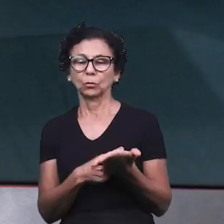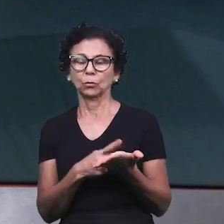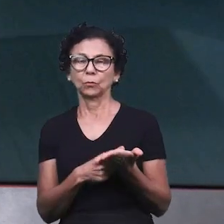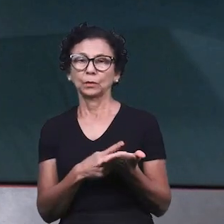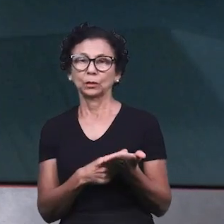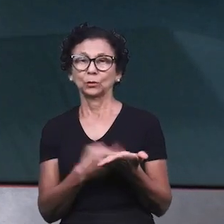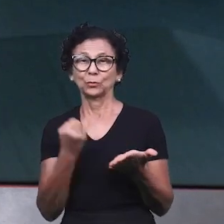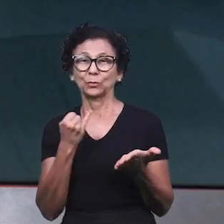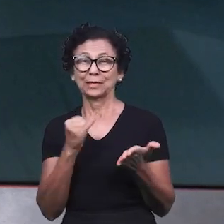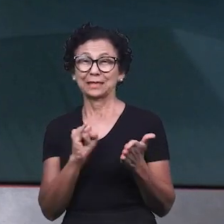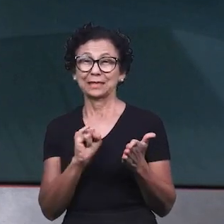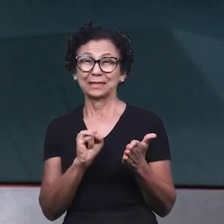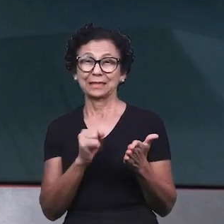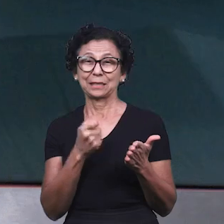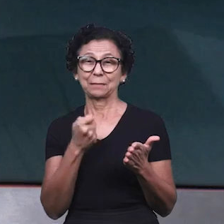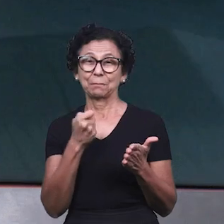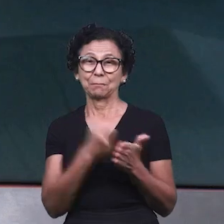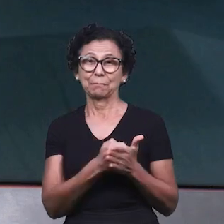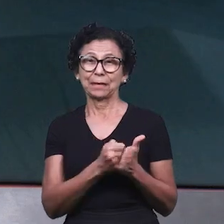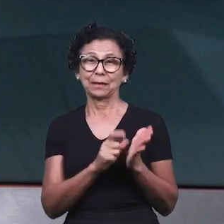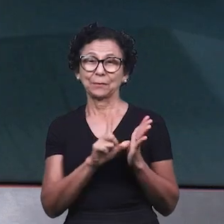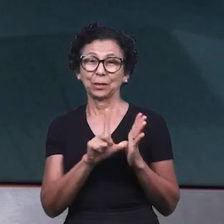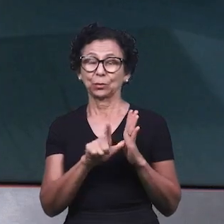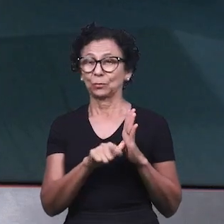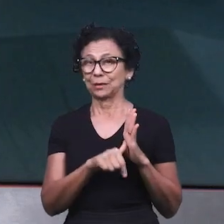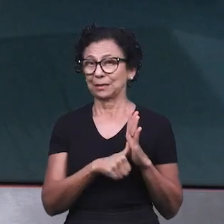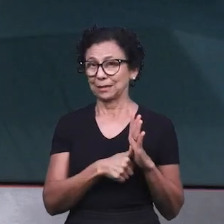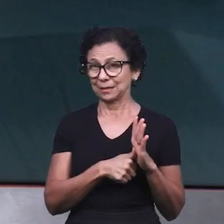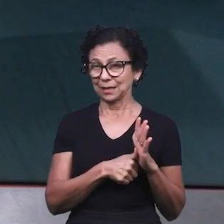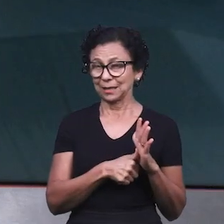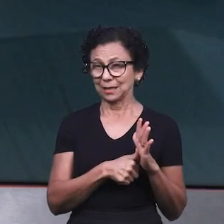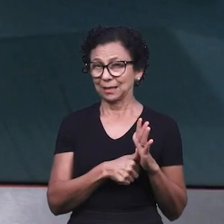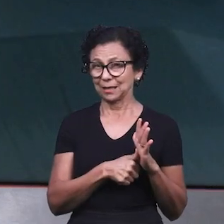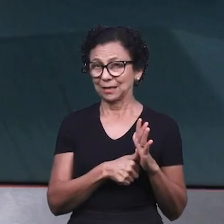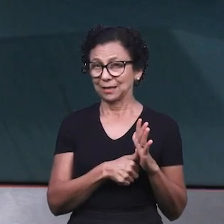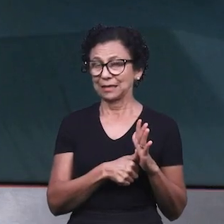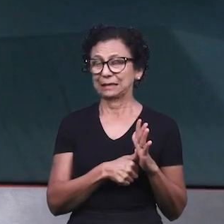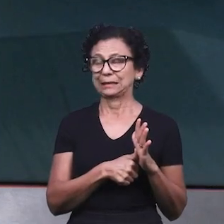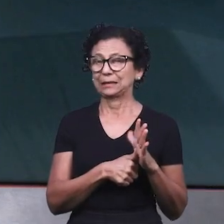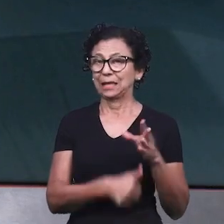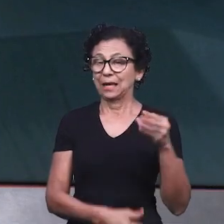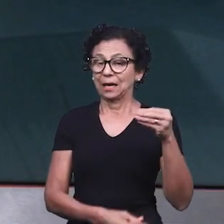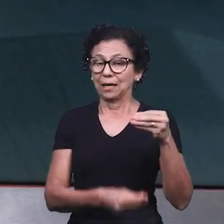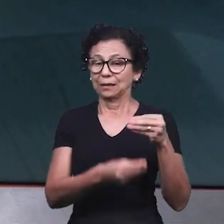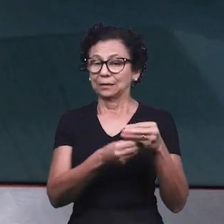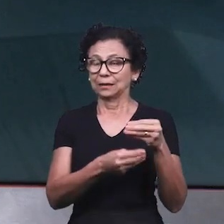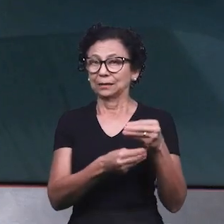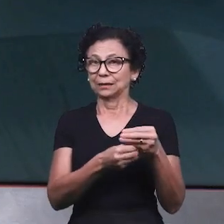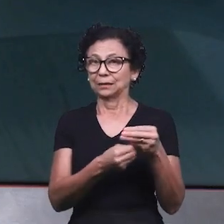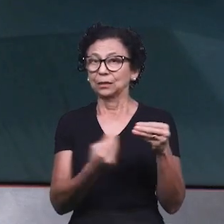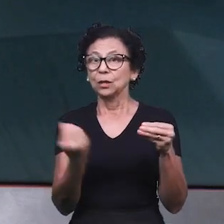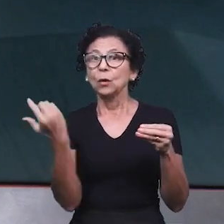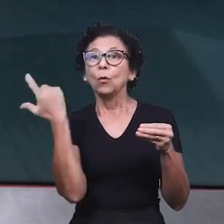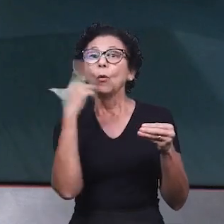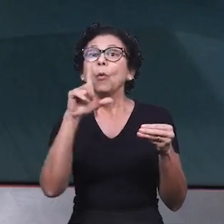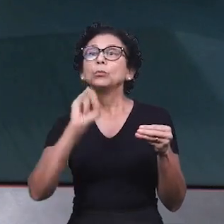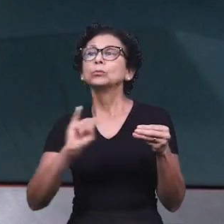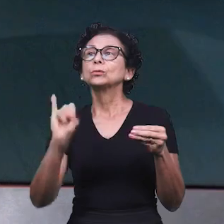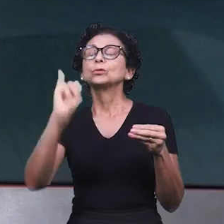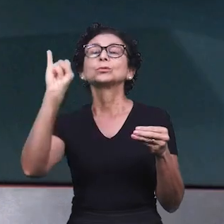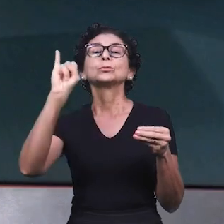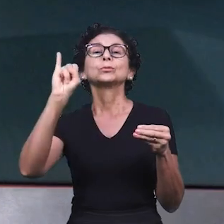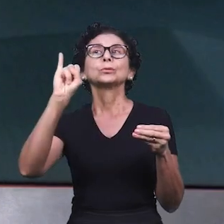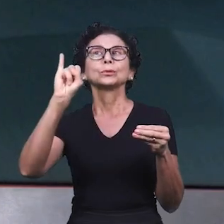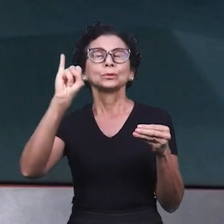cada dia que você atrasar o pagamento dessa prestação, vai ser inserido um